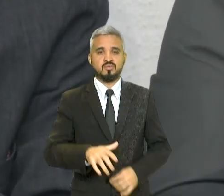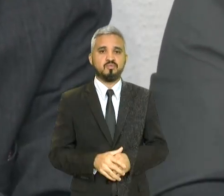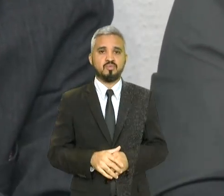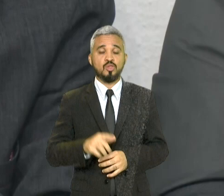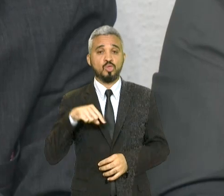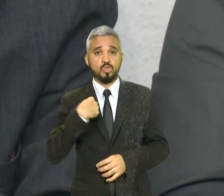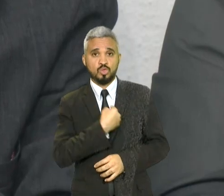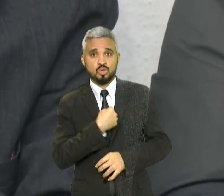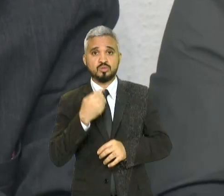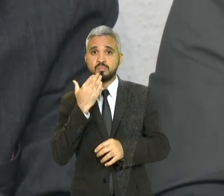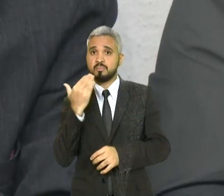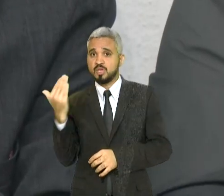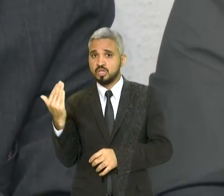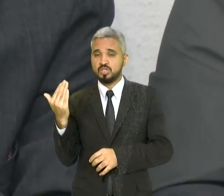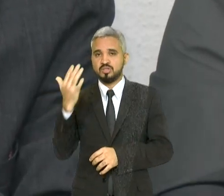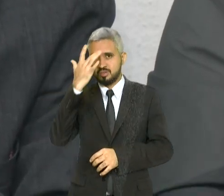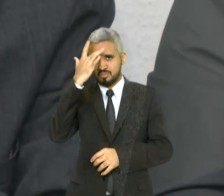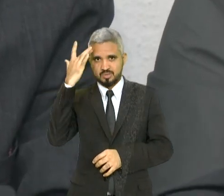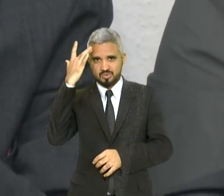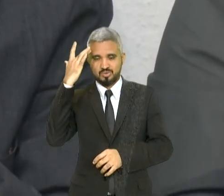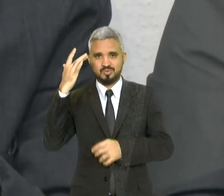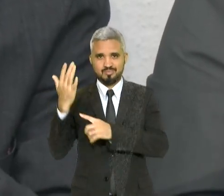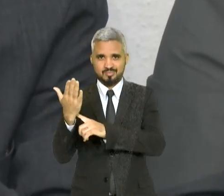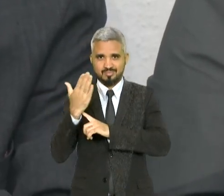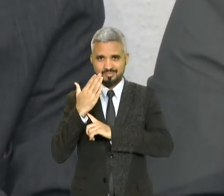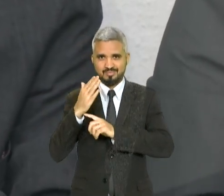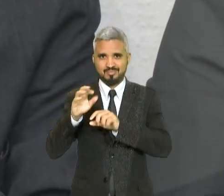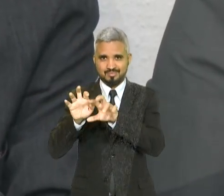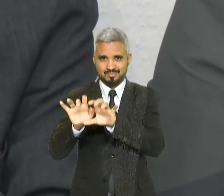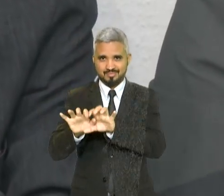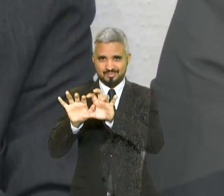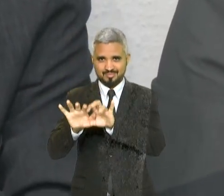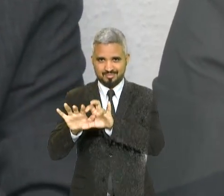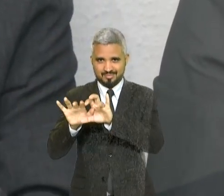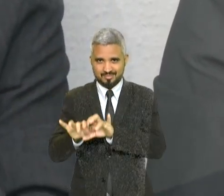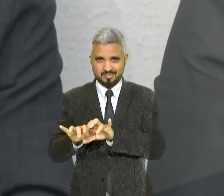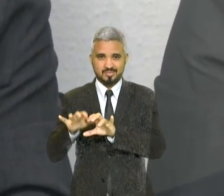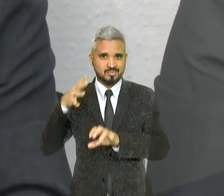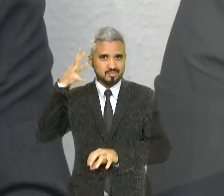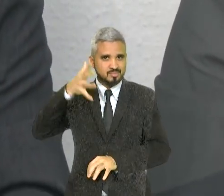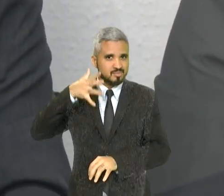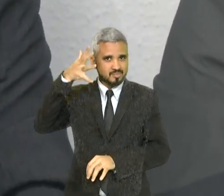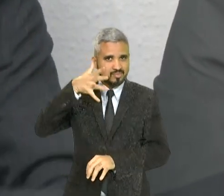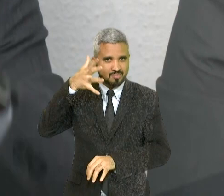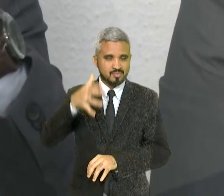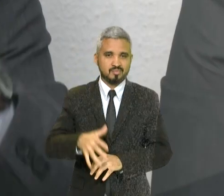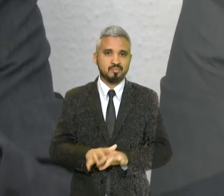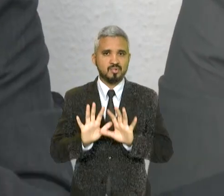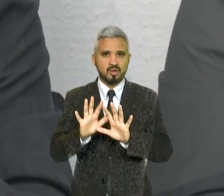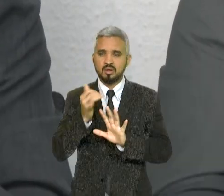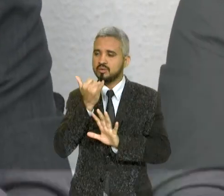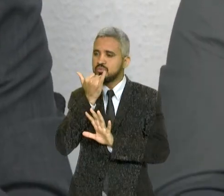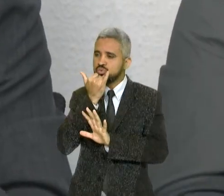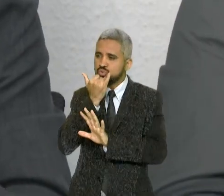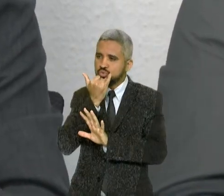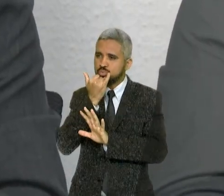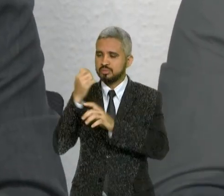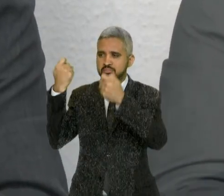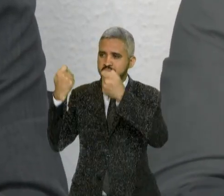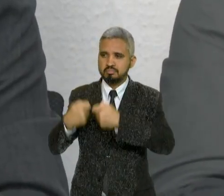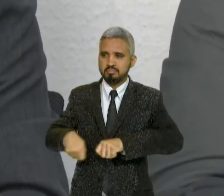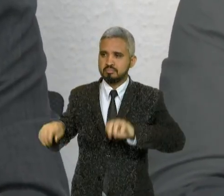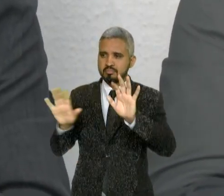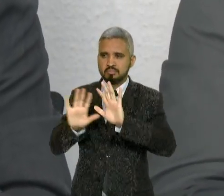nossa assessoria fez isso. Mas eu pedi desculpas e disse que nenhum roteiro seria